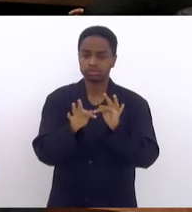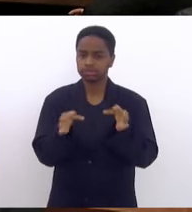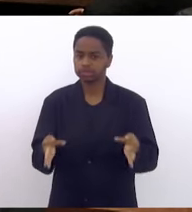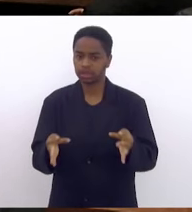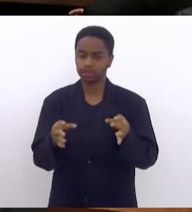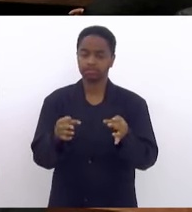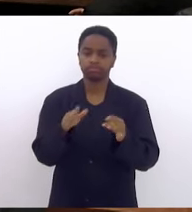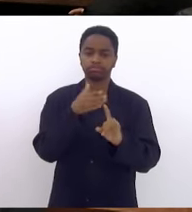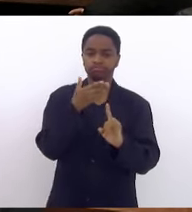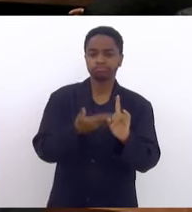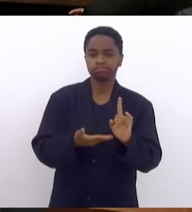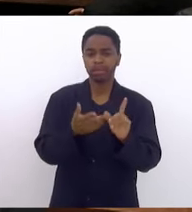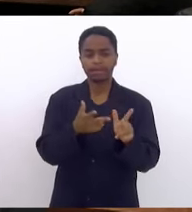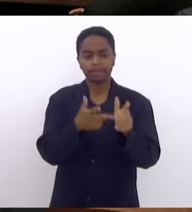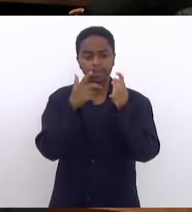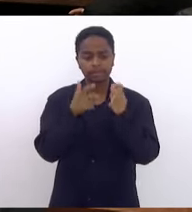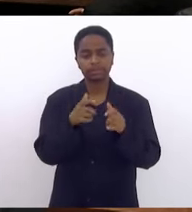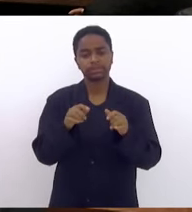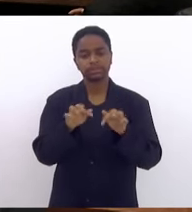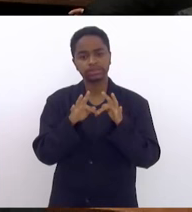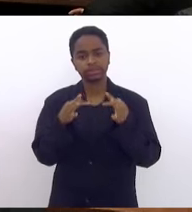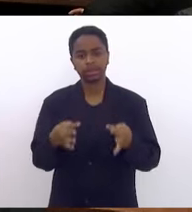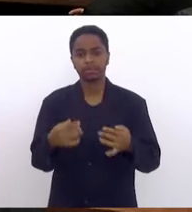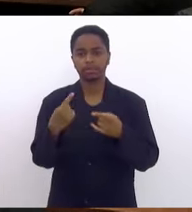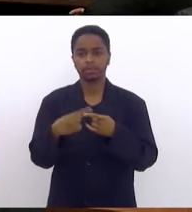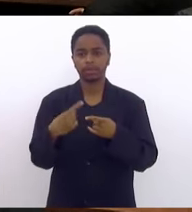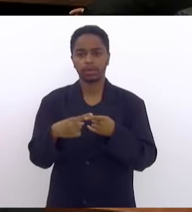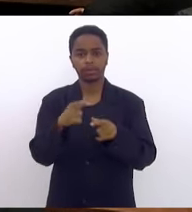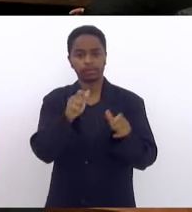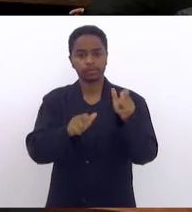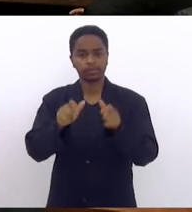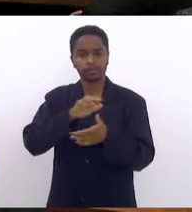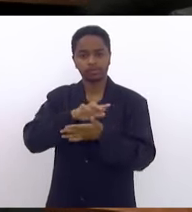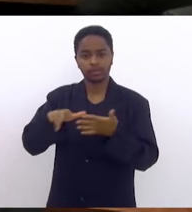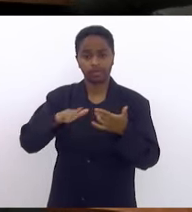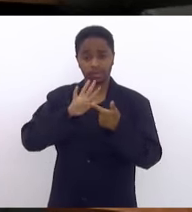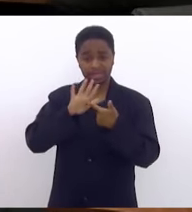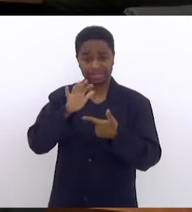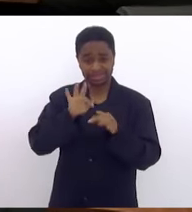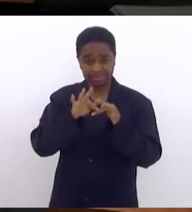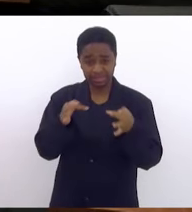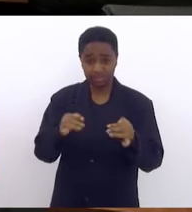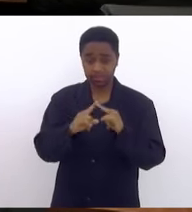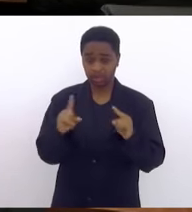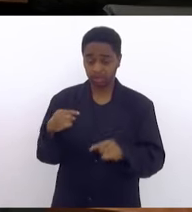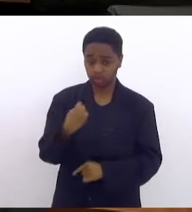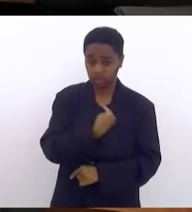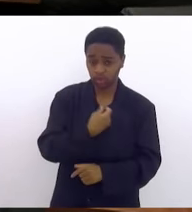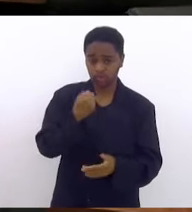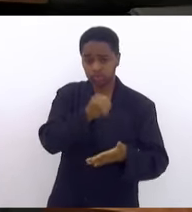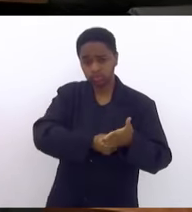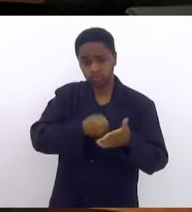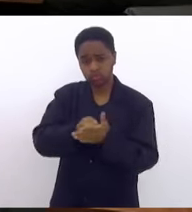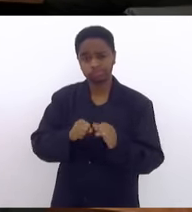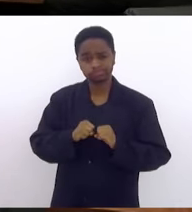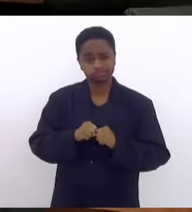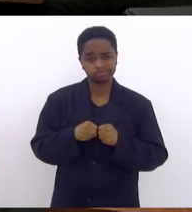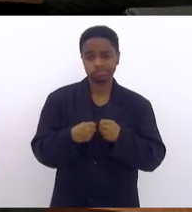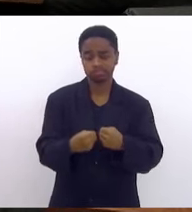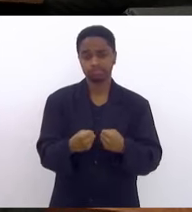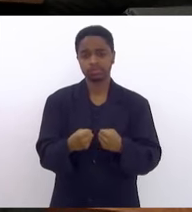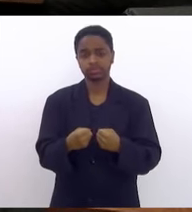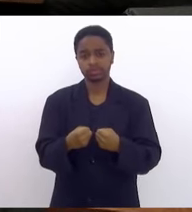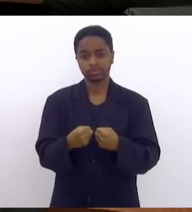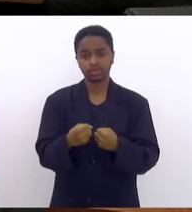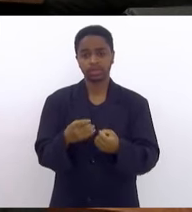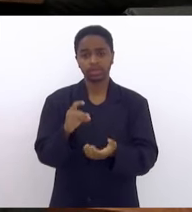simples reconhecimento. Porque para muitos isso é simples, mas para nós que estamos ali lutando, se dedicando,